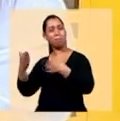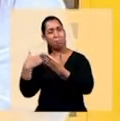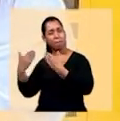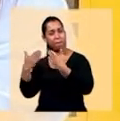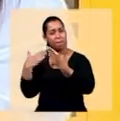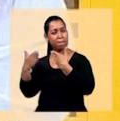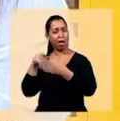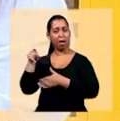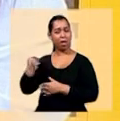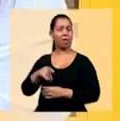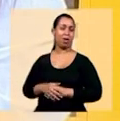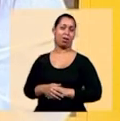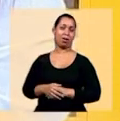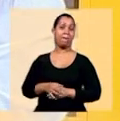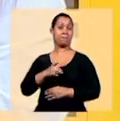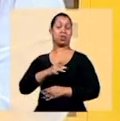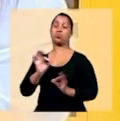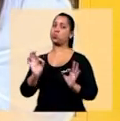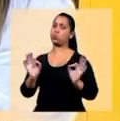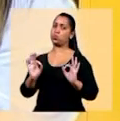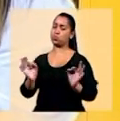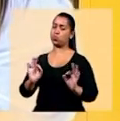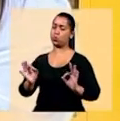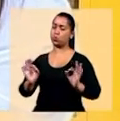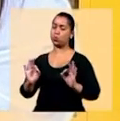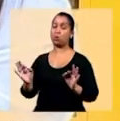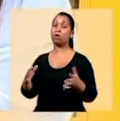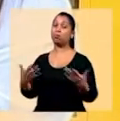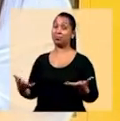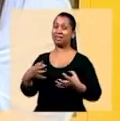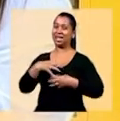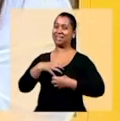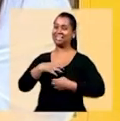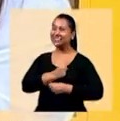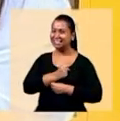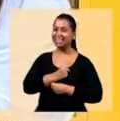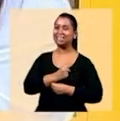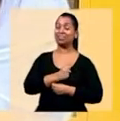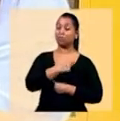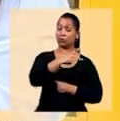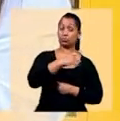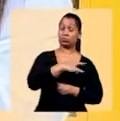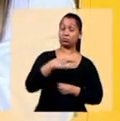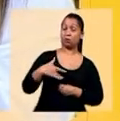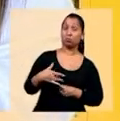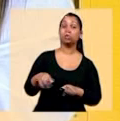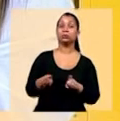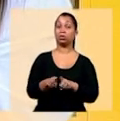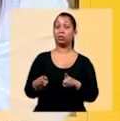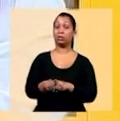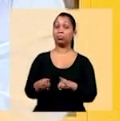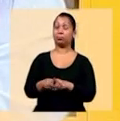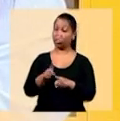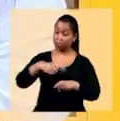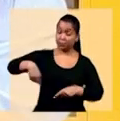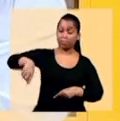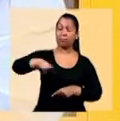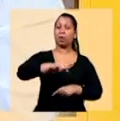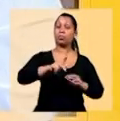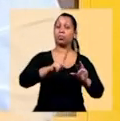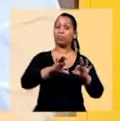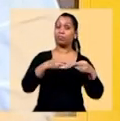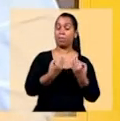pessoa, converse com essa pessoa, não tenha medo, porque isso é nocivo tanto para a sua saúde quanto para a